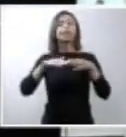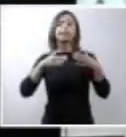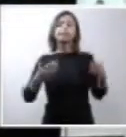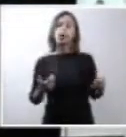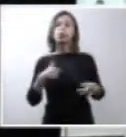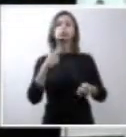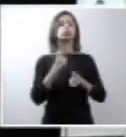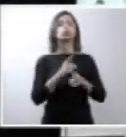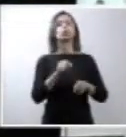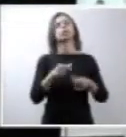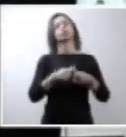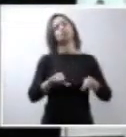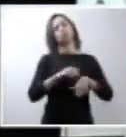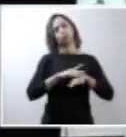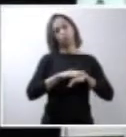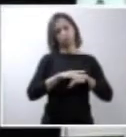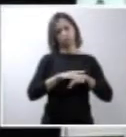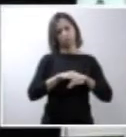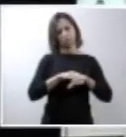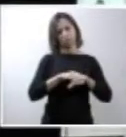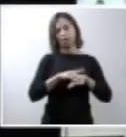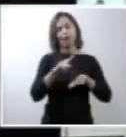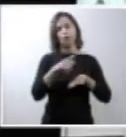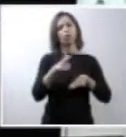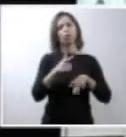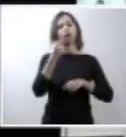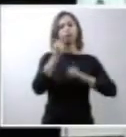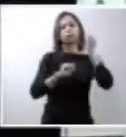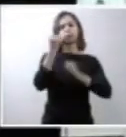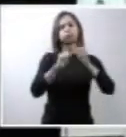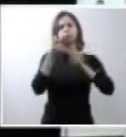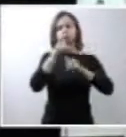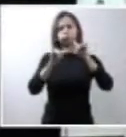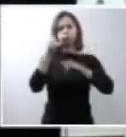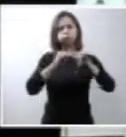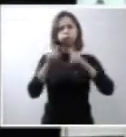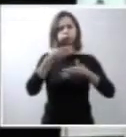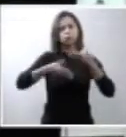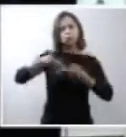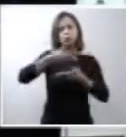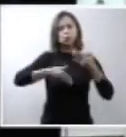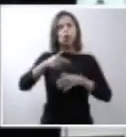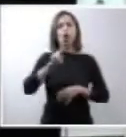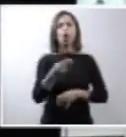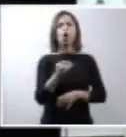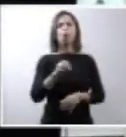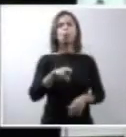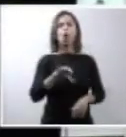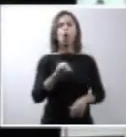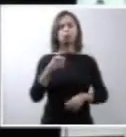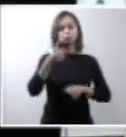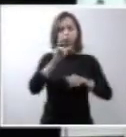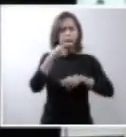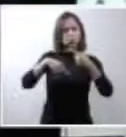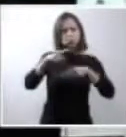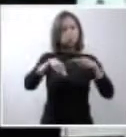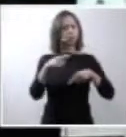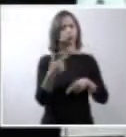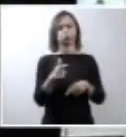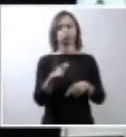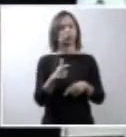não libera os precursores hormonais. E, com isso, na dependência desse grau